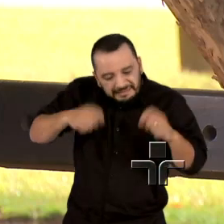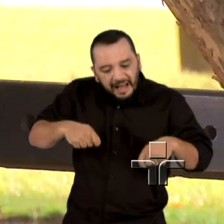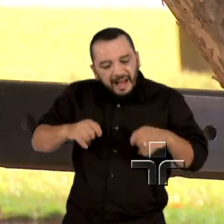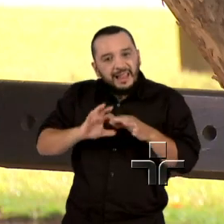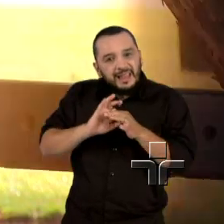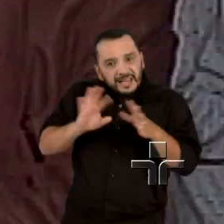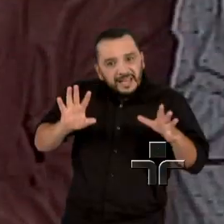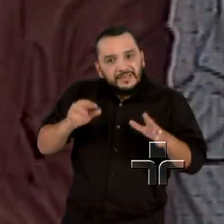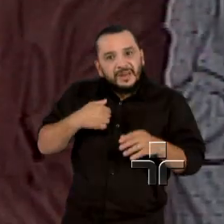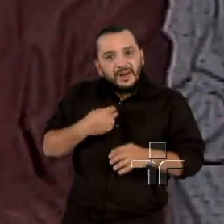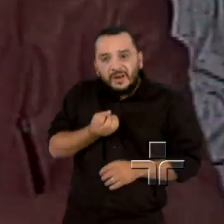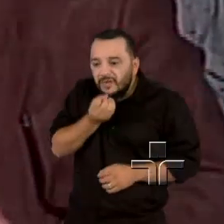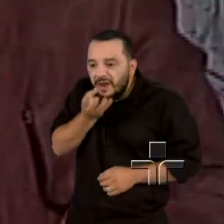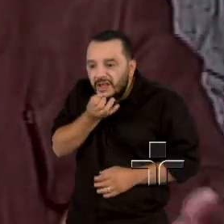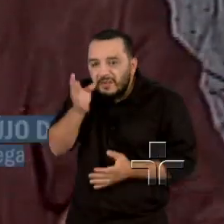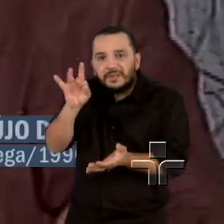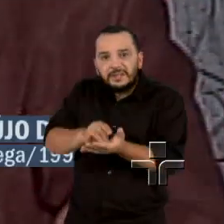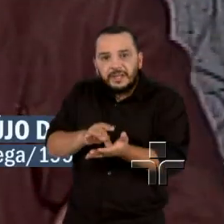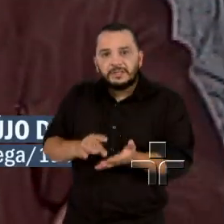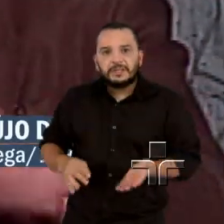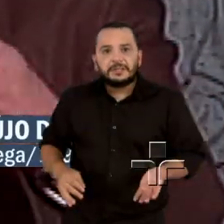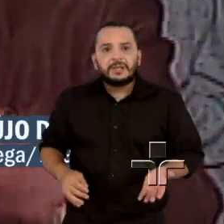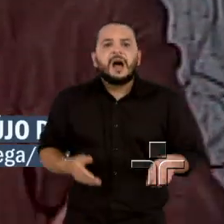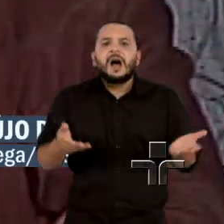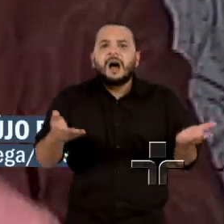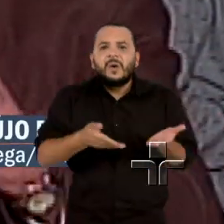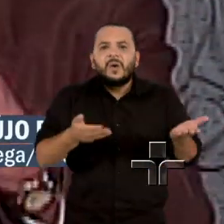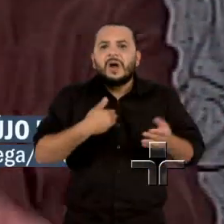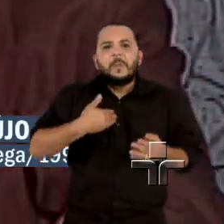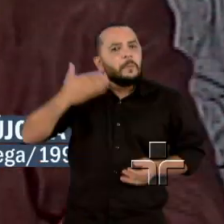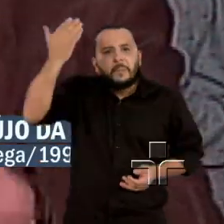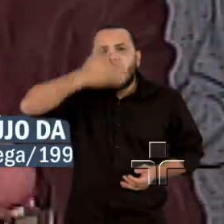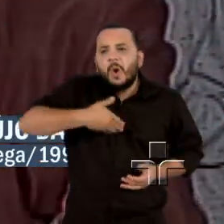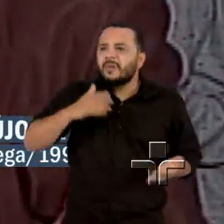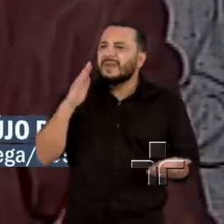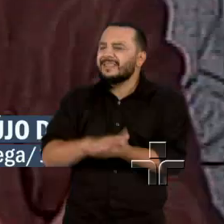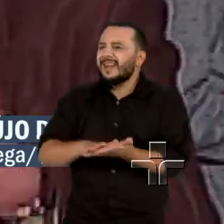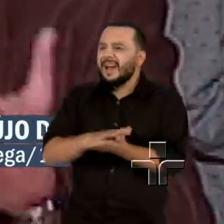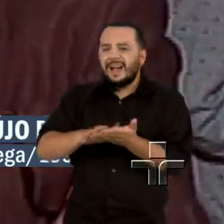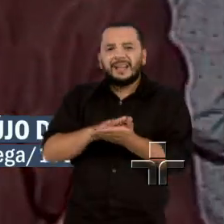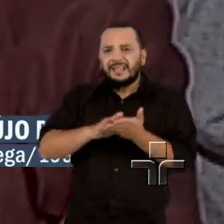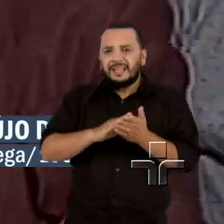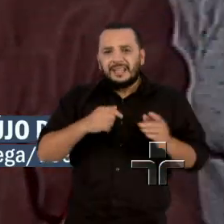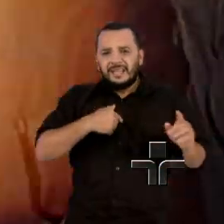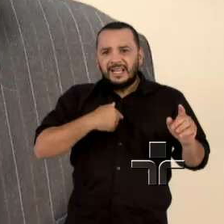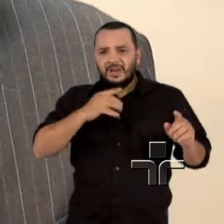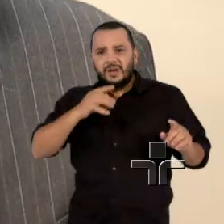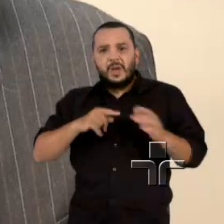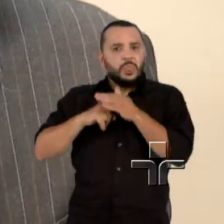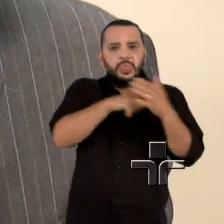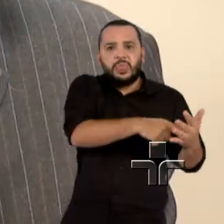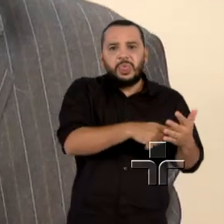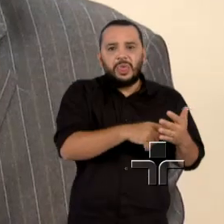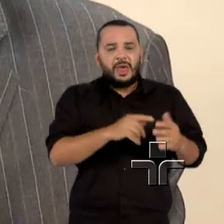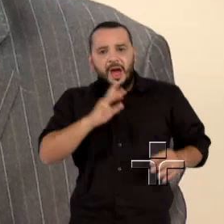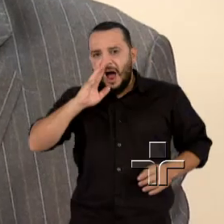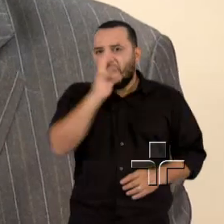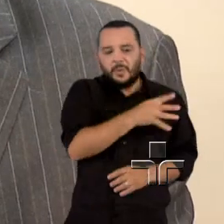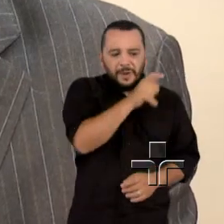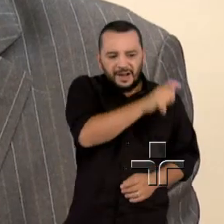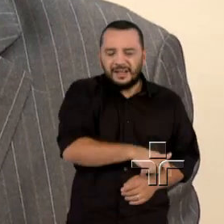falar a verdade. Não há, por hora, indícios suficientes de autoria para denunciar. Havia uma série